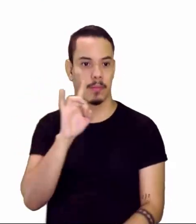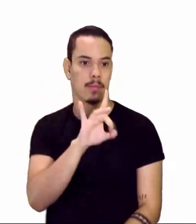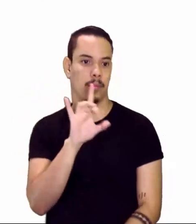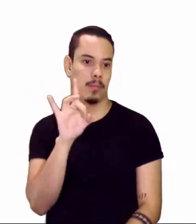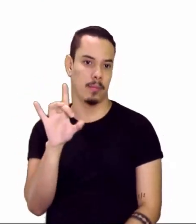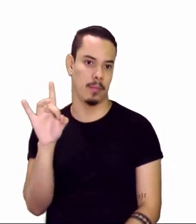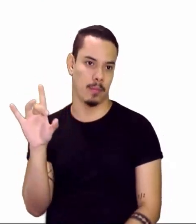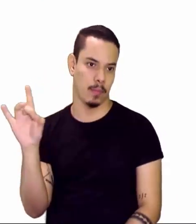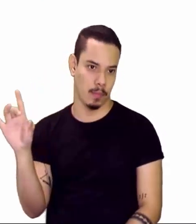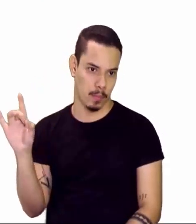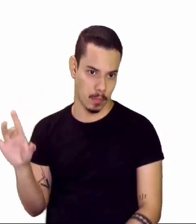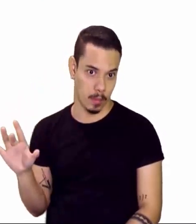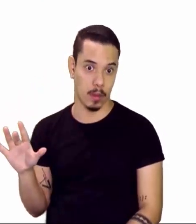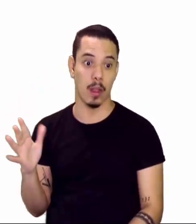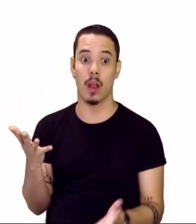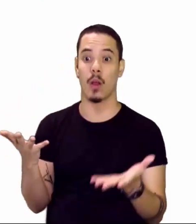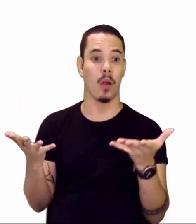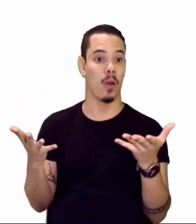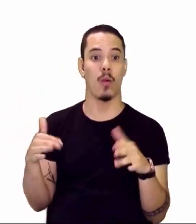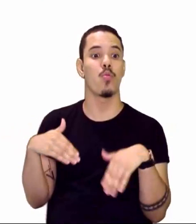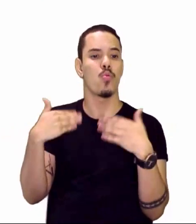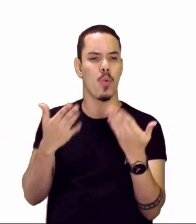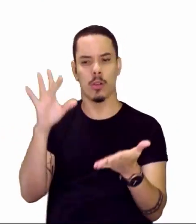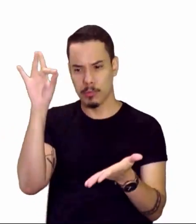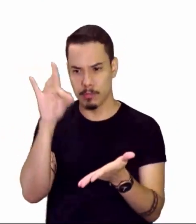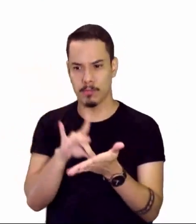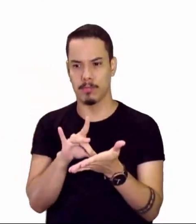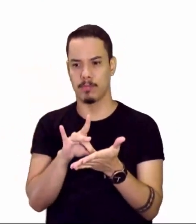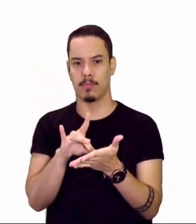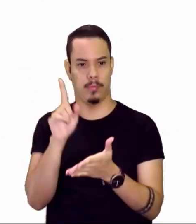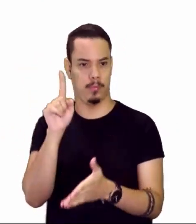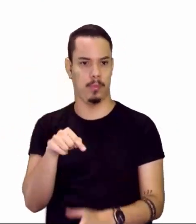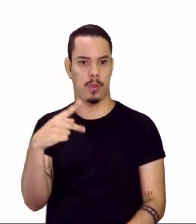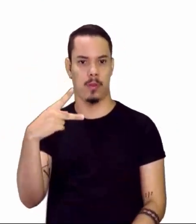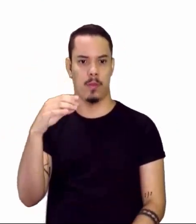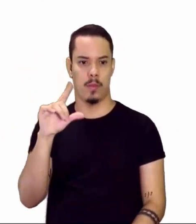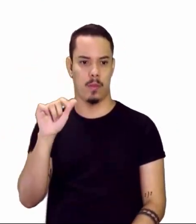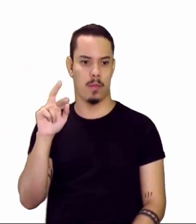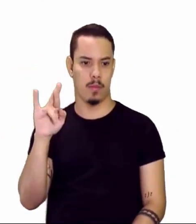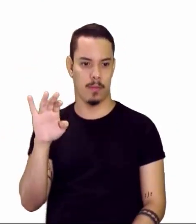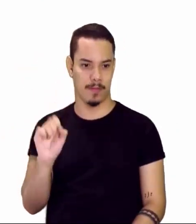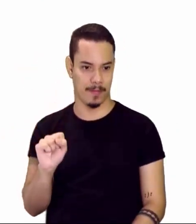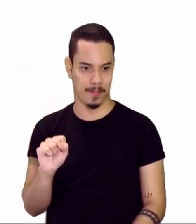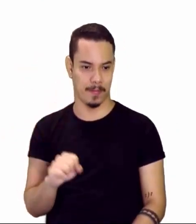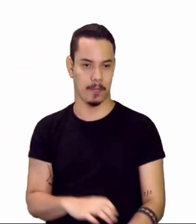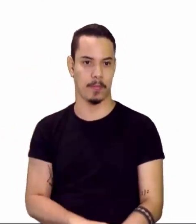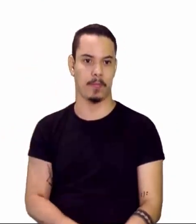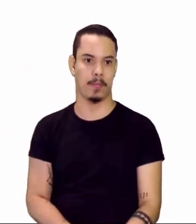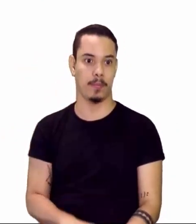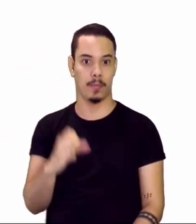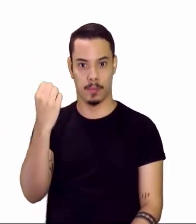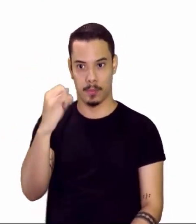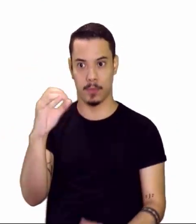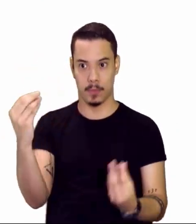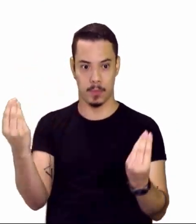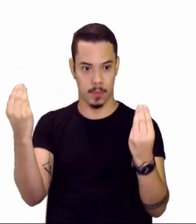uma, e agora, quais realmente são aquelas que são polares? Se você assinalou a letra E,